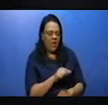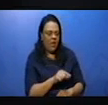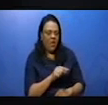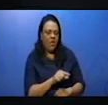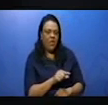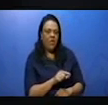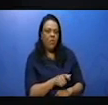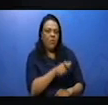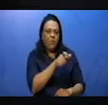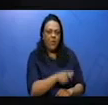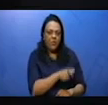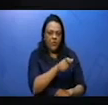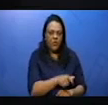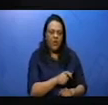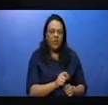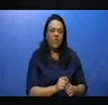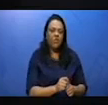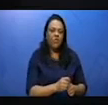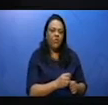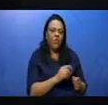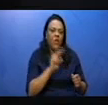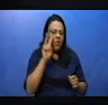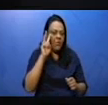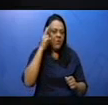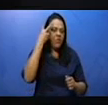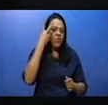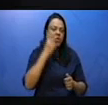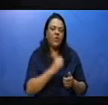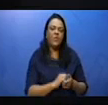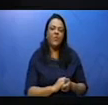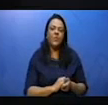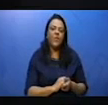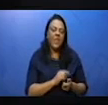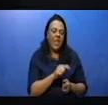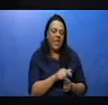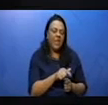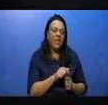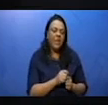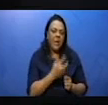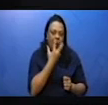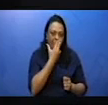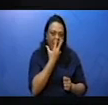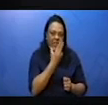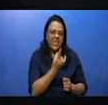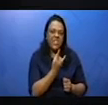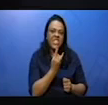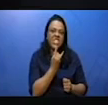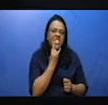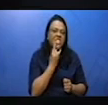Teles. É certamente inspirado no famoso Conde Drácula, de Bram Stoker.